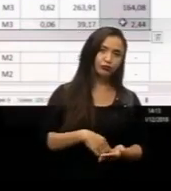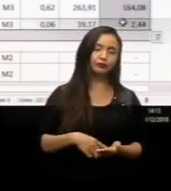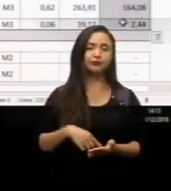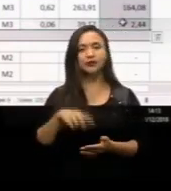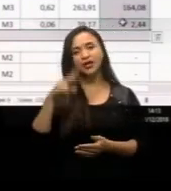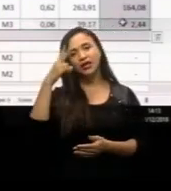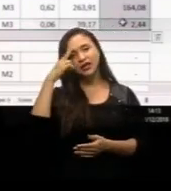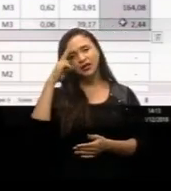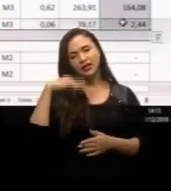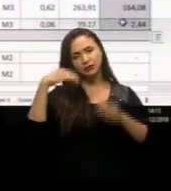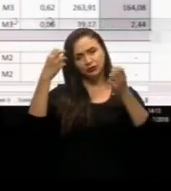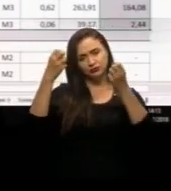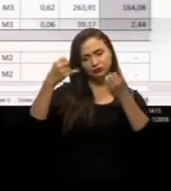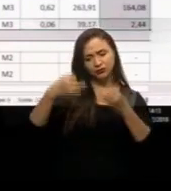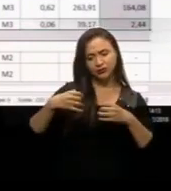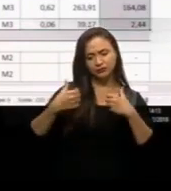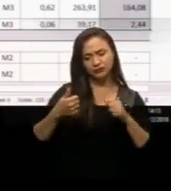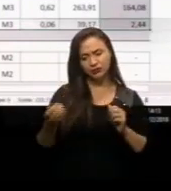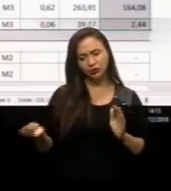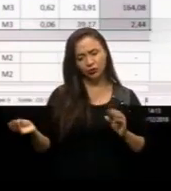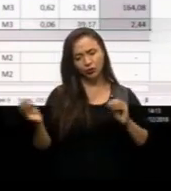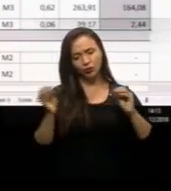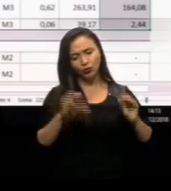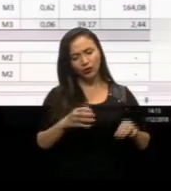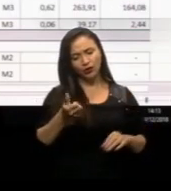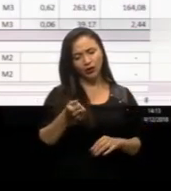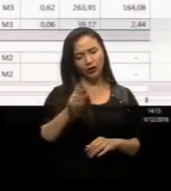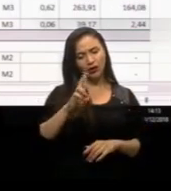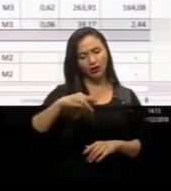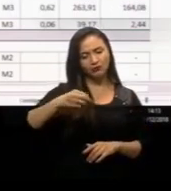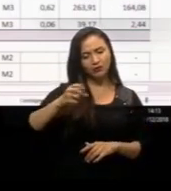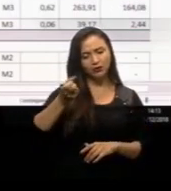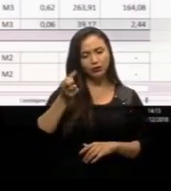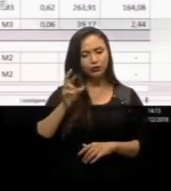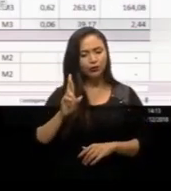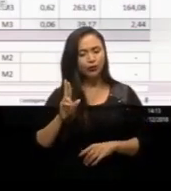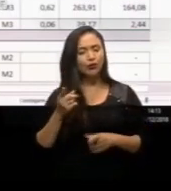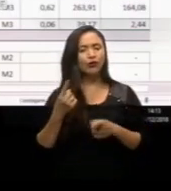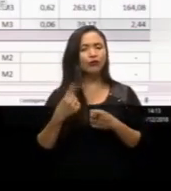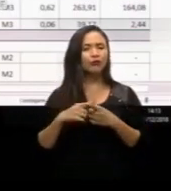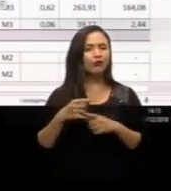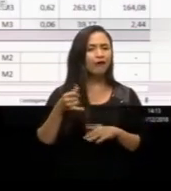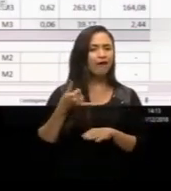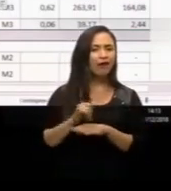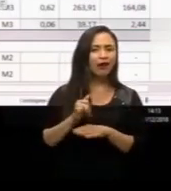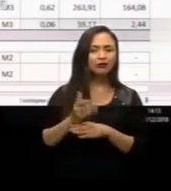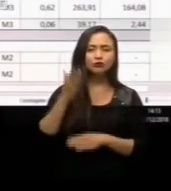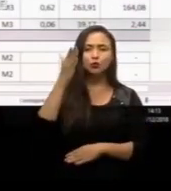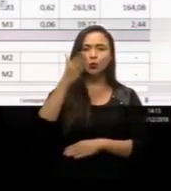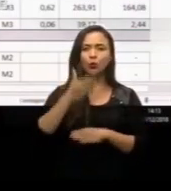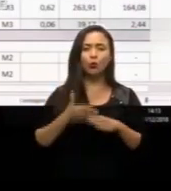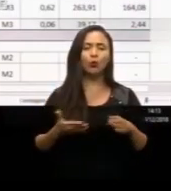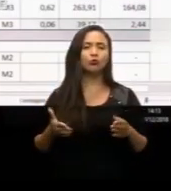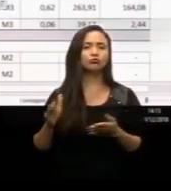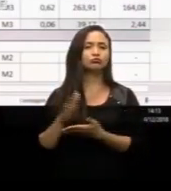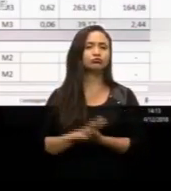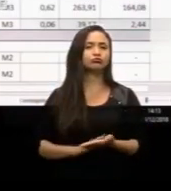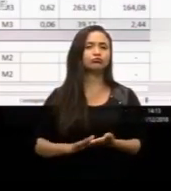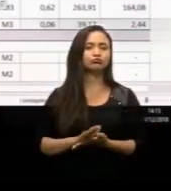professor comentou que tem que colocar o armador. Por quê? Porque a gente pegou um aço sem ser cortado e sem ser